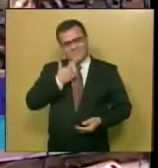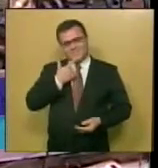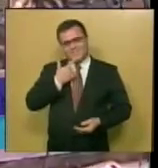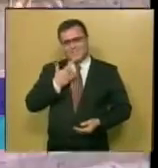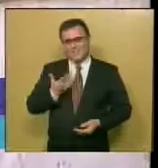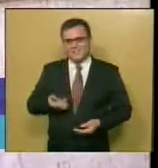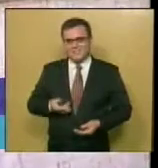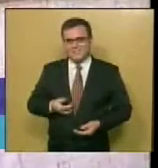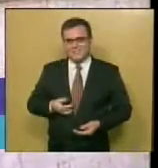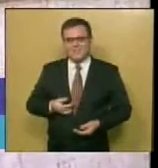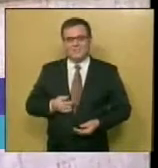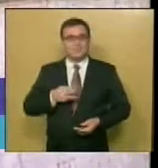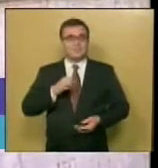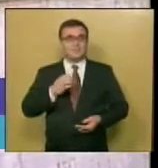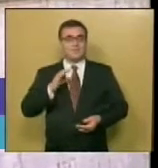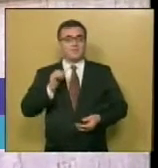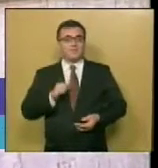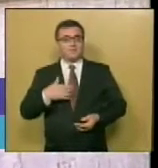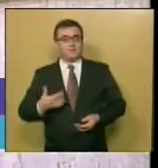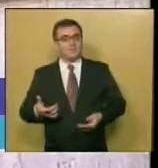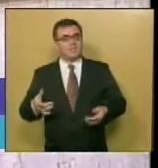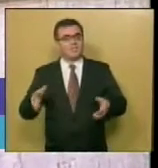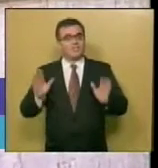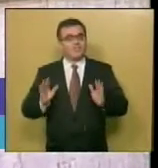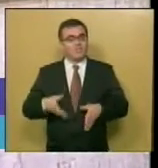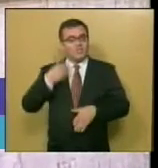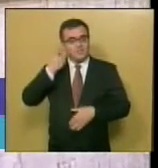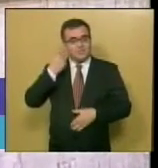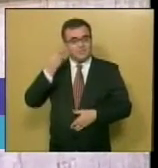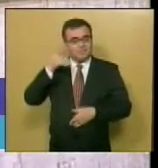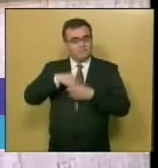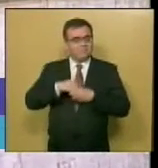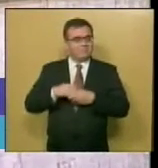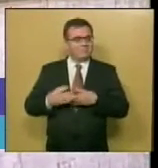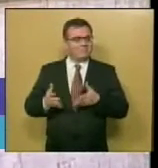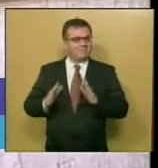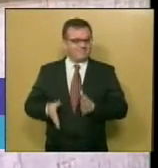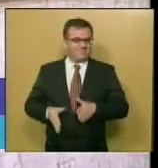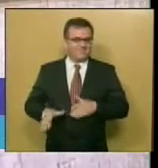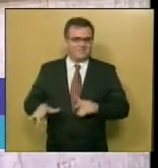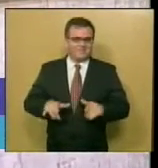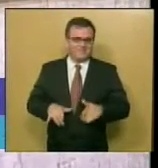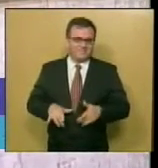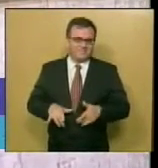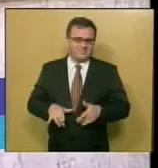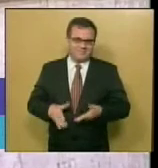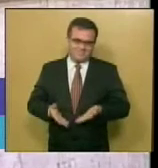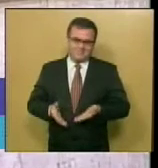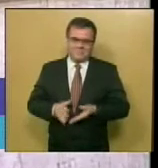Filho de Altelvino Mendonça, que fez parte da política de Itabaiana pela UDN. A